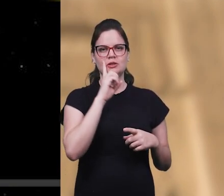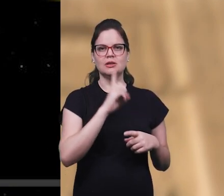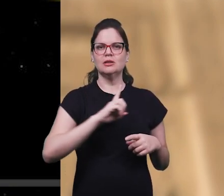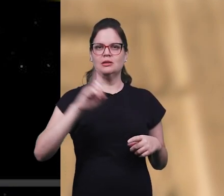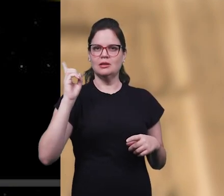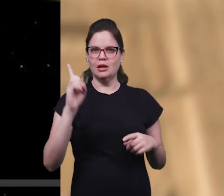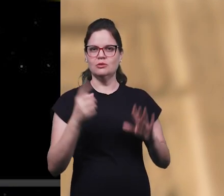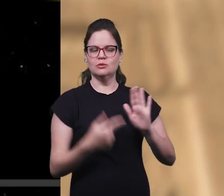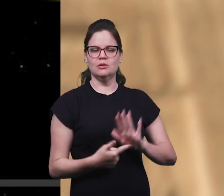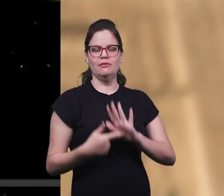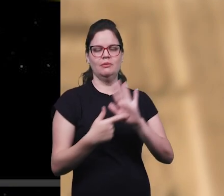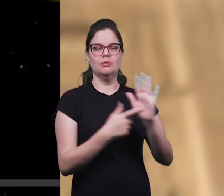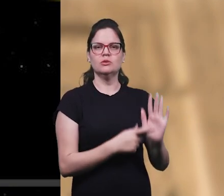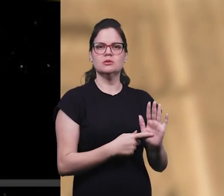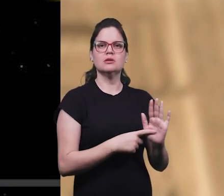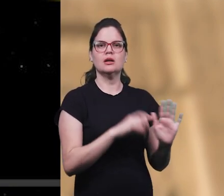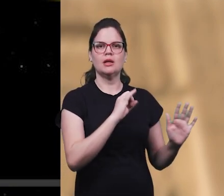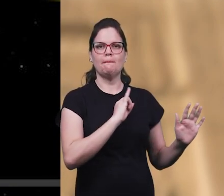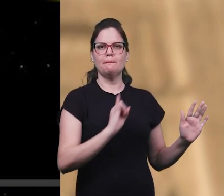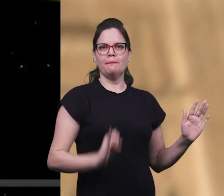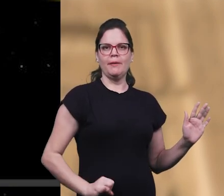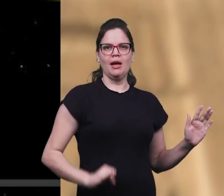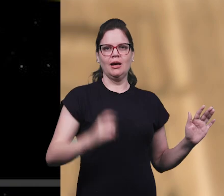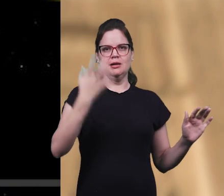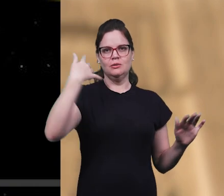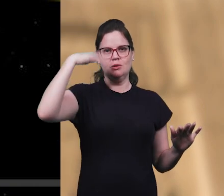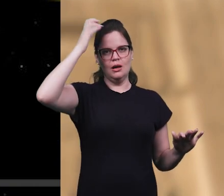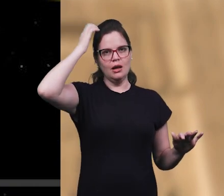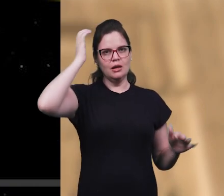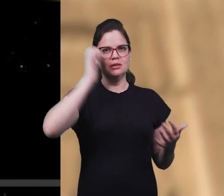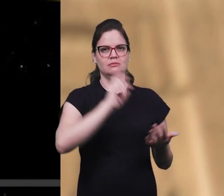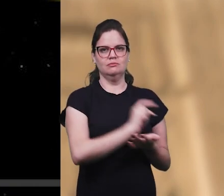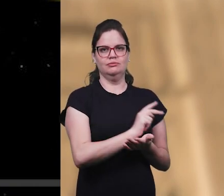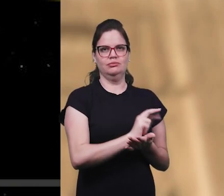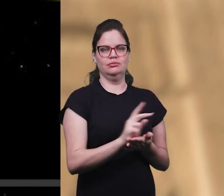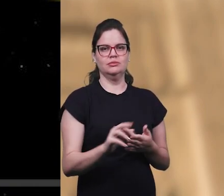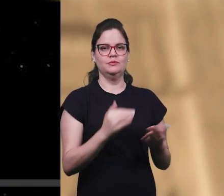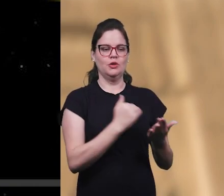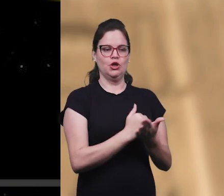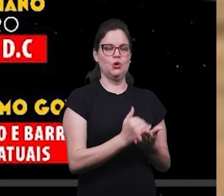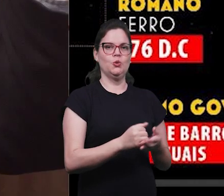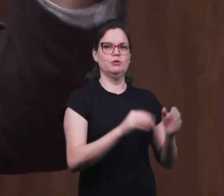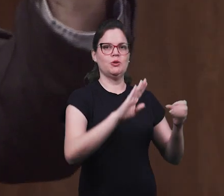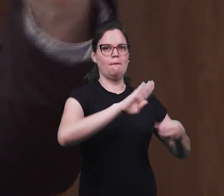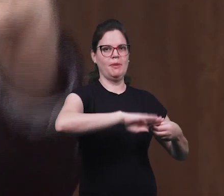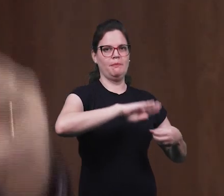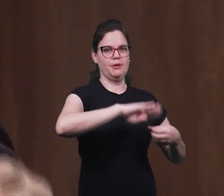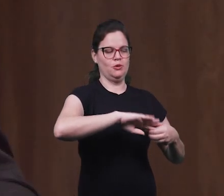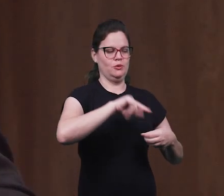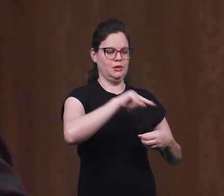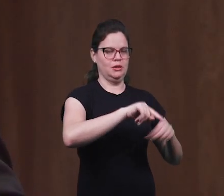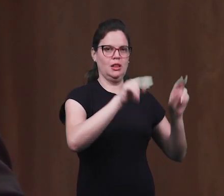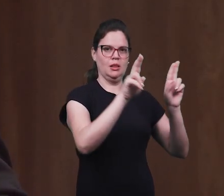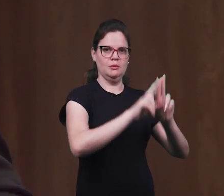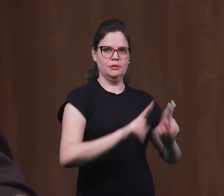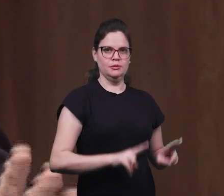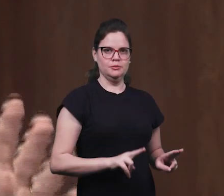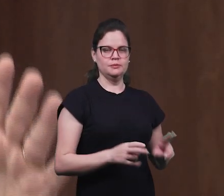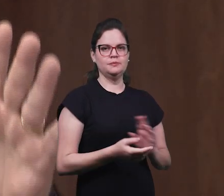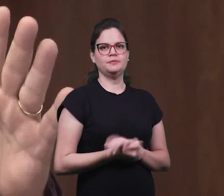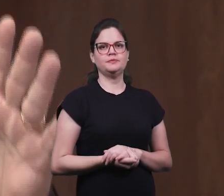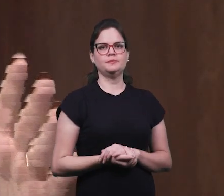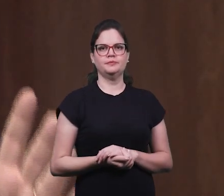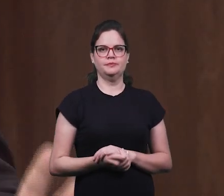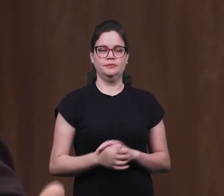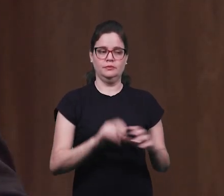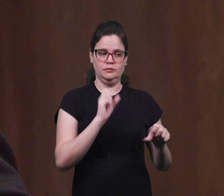foi? Os grandes impérios, que começou com o Império Babilônico, com Nabucodonosor. Eu vou fazer